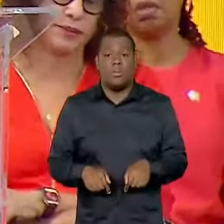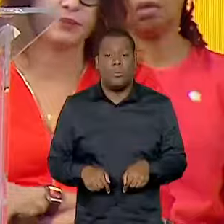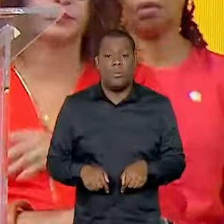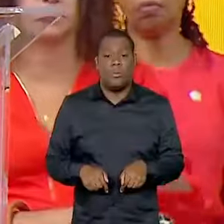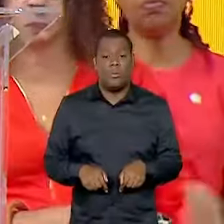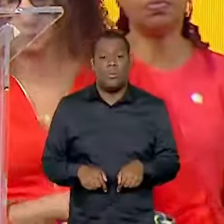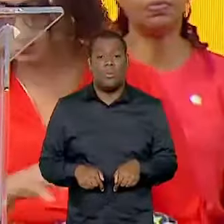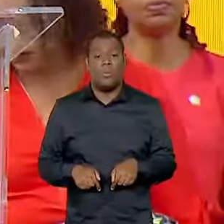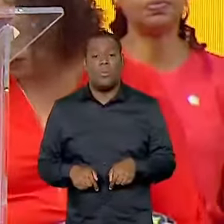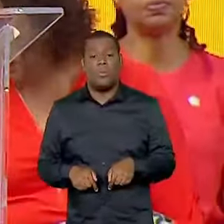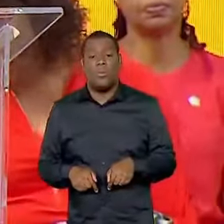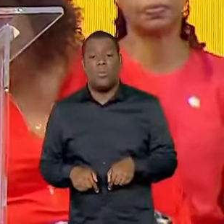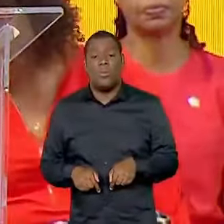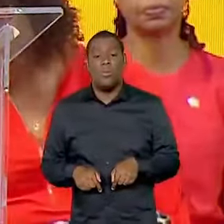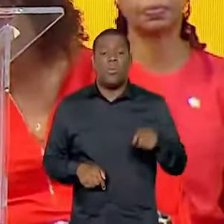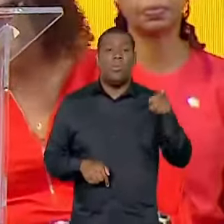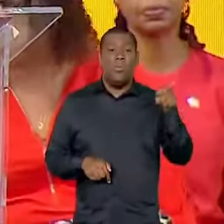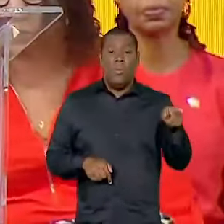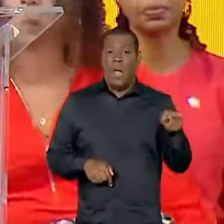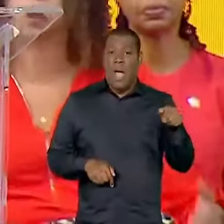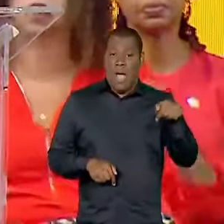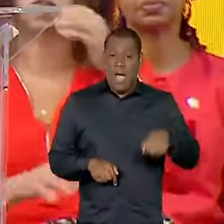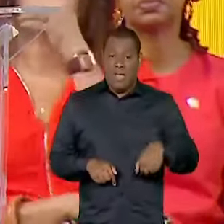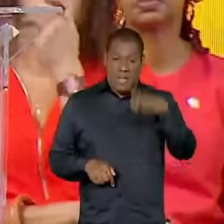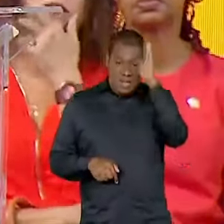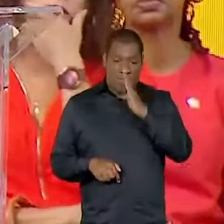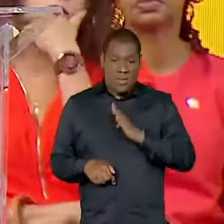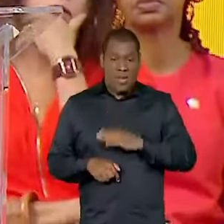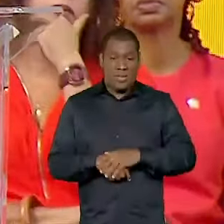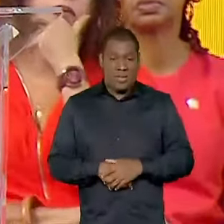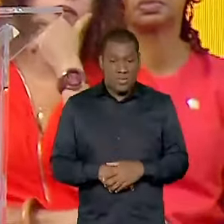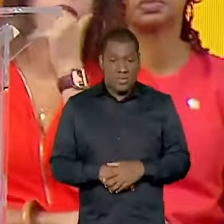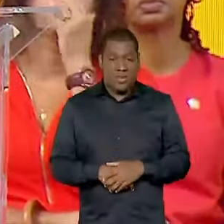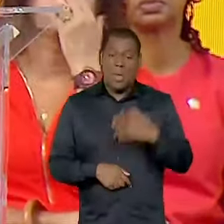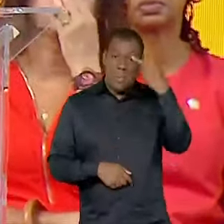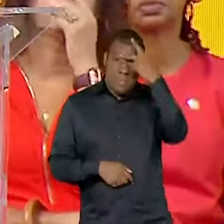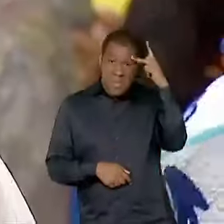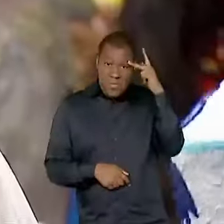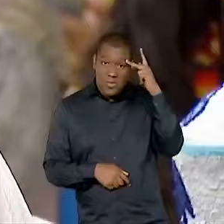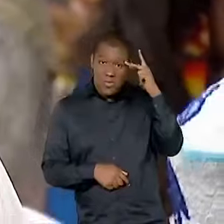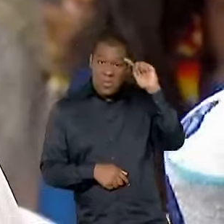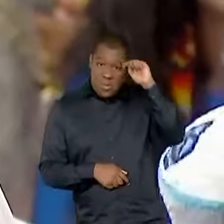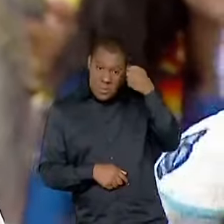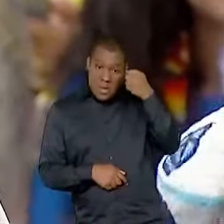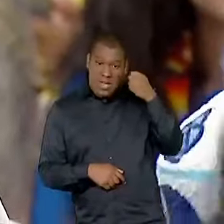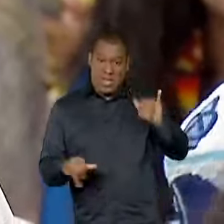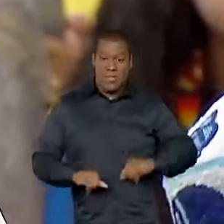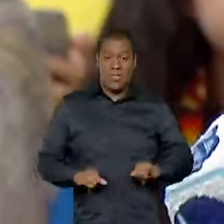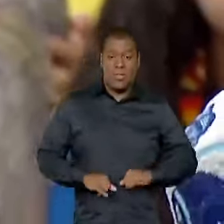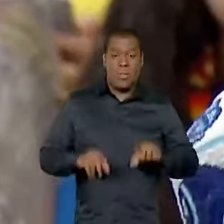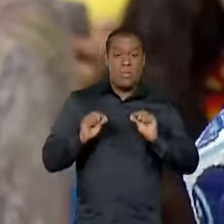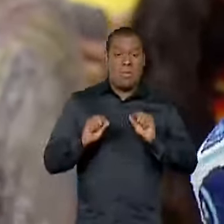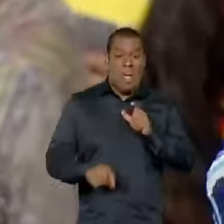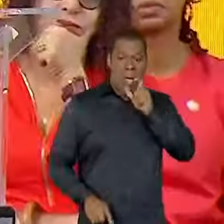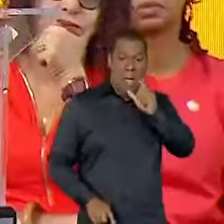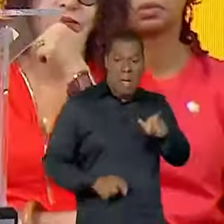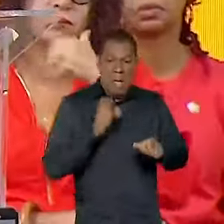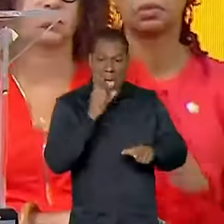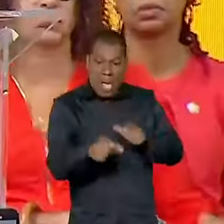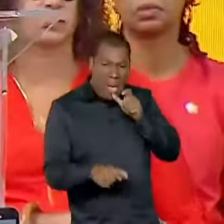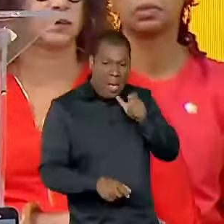em algum canto do país, há uma pessoa negra sofrendo agressões verbais, físicas,